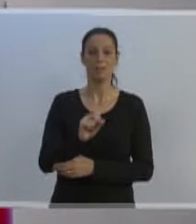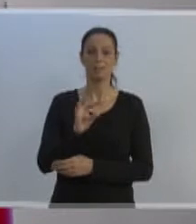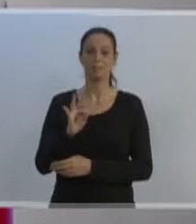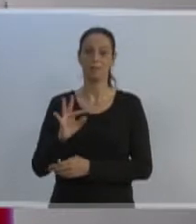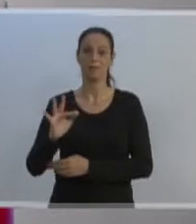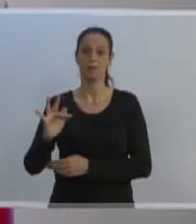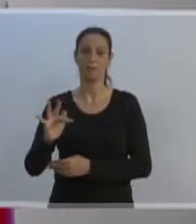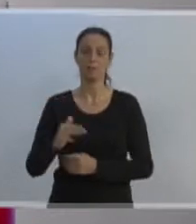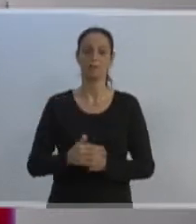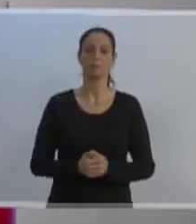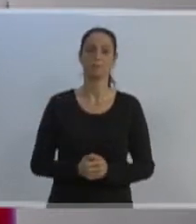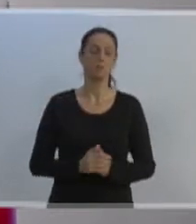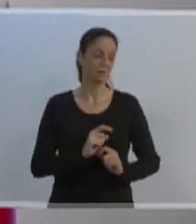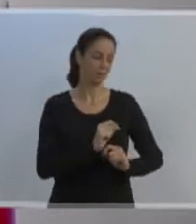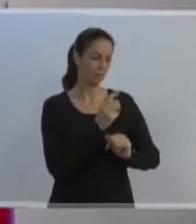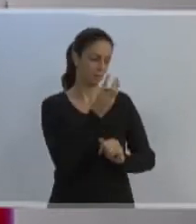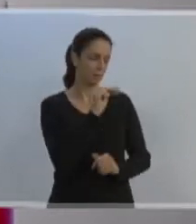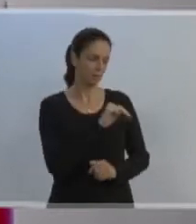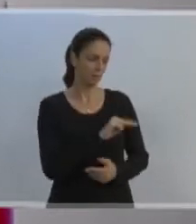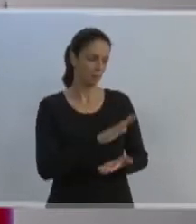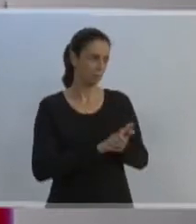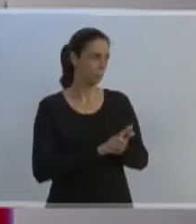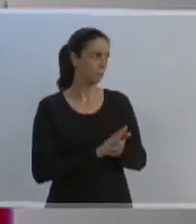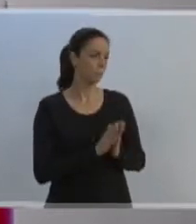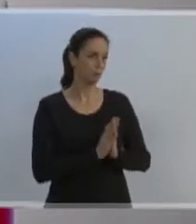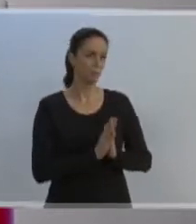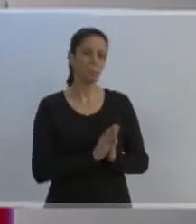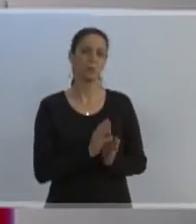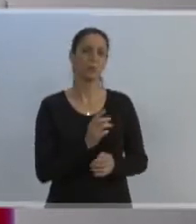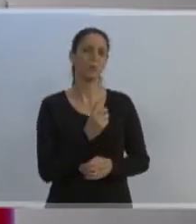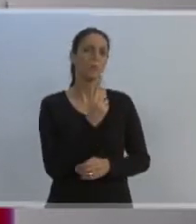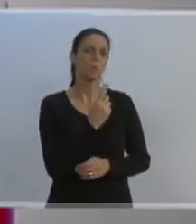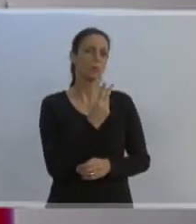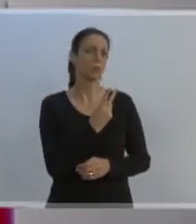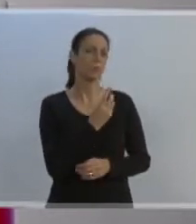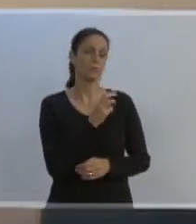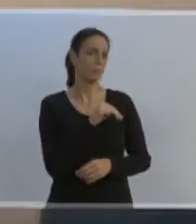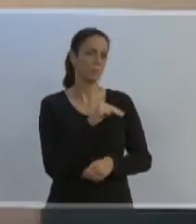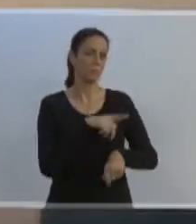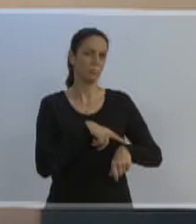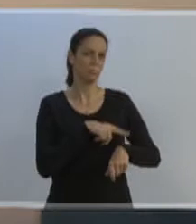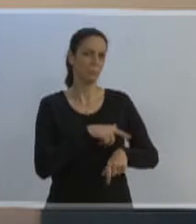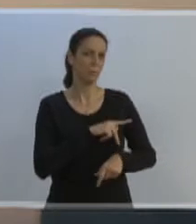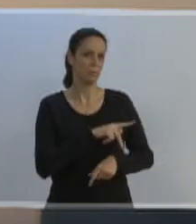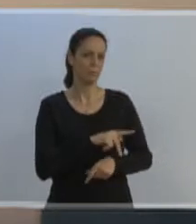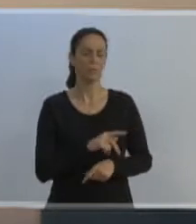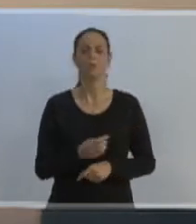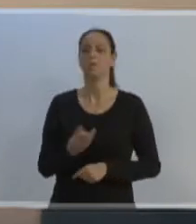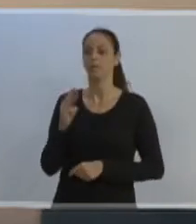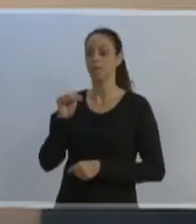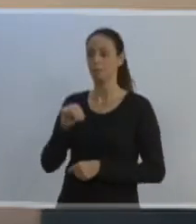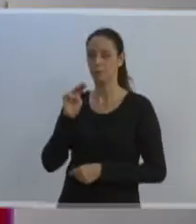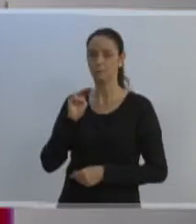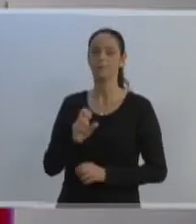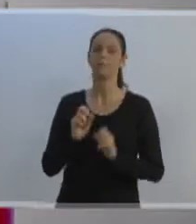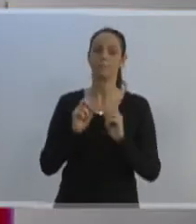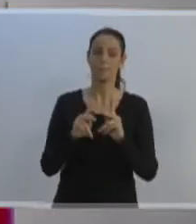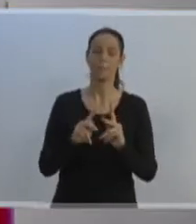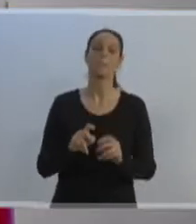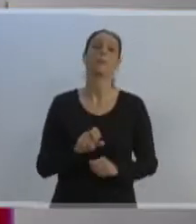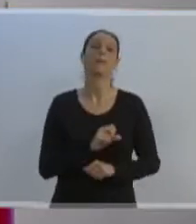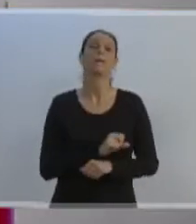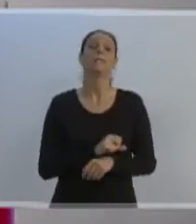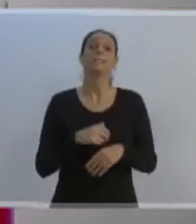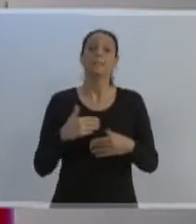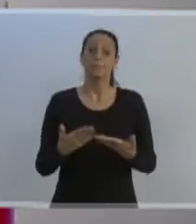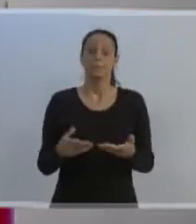Federal. Me concede mais 3 minutos? Pode ser 1 minuto da presidência, 2 da presidência, por favor. Mais 3 minutos, Vossa Excelência. Ok, número 5. E